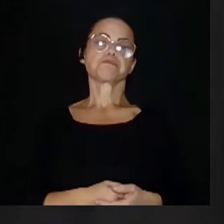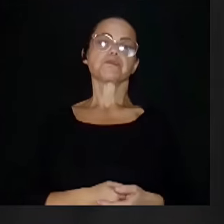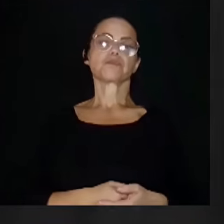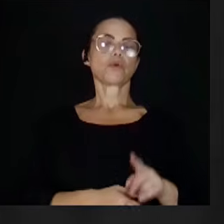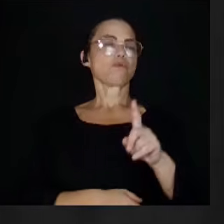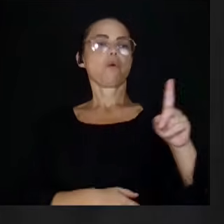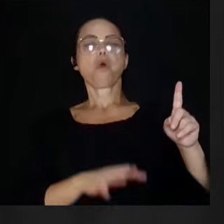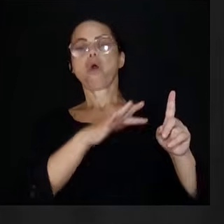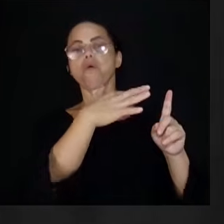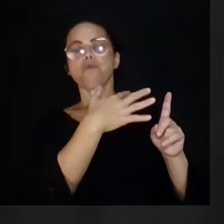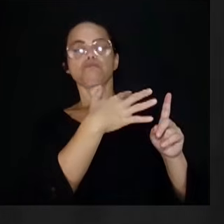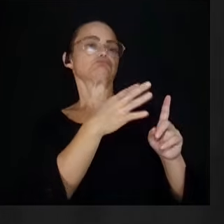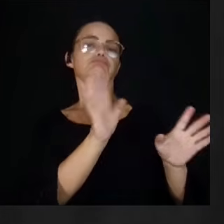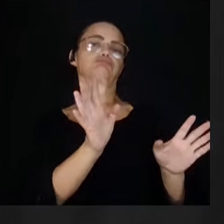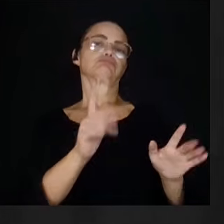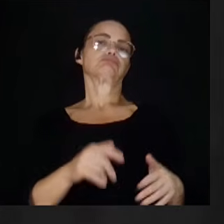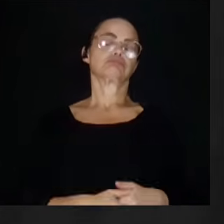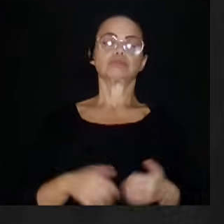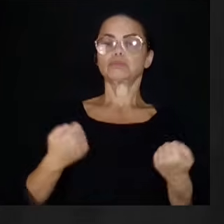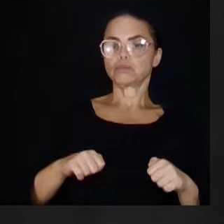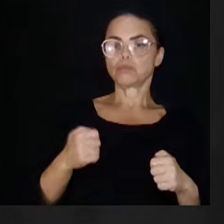holofortes, porque não faz parte da gestão.